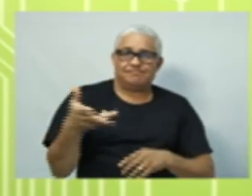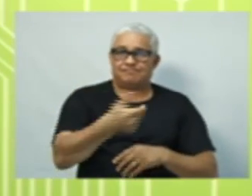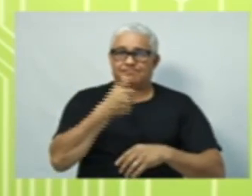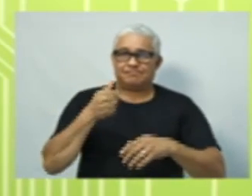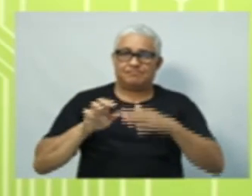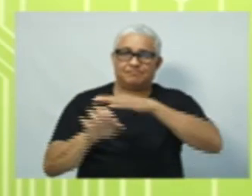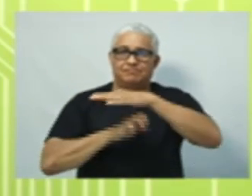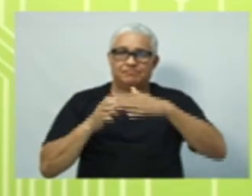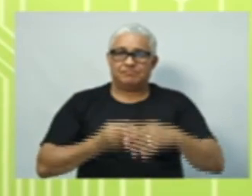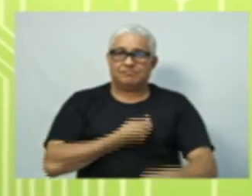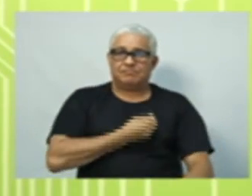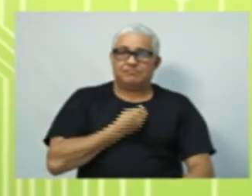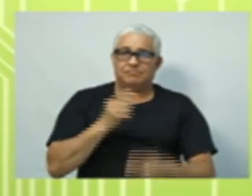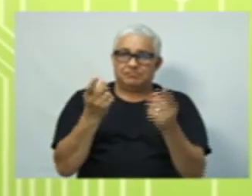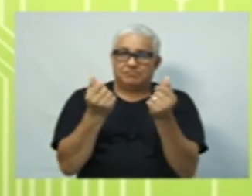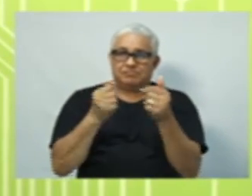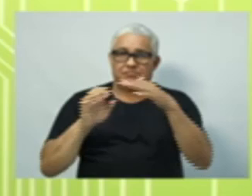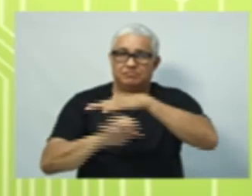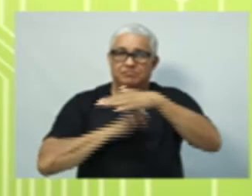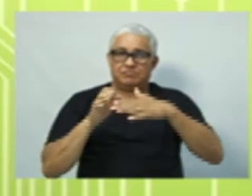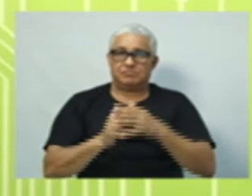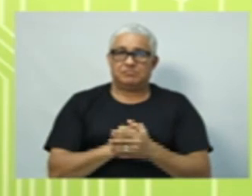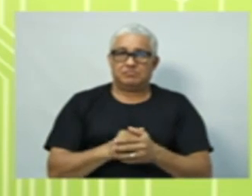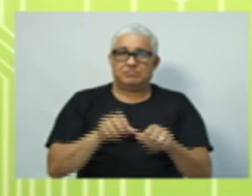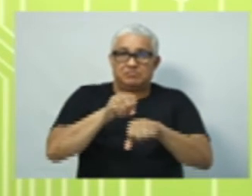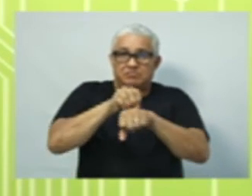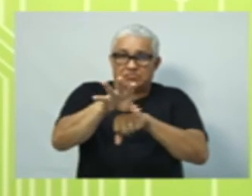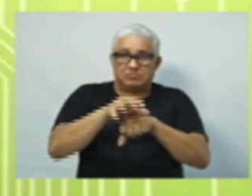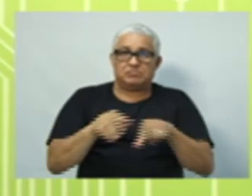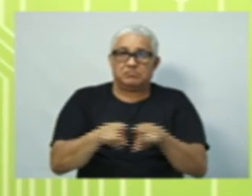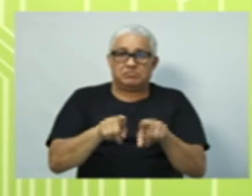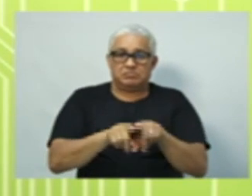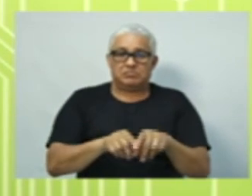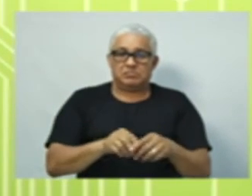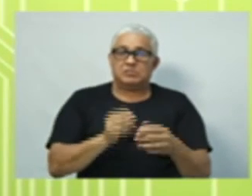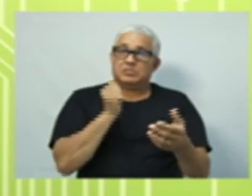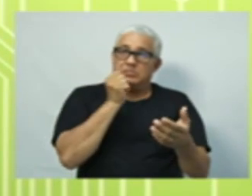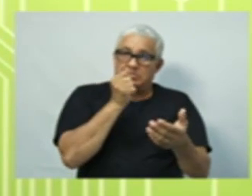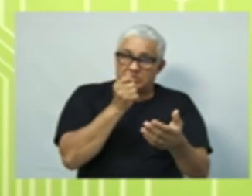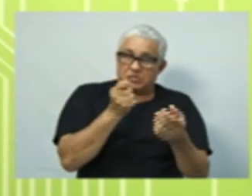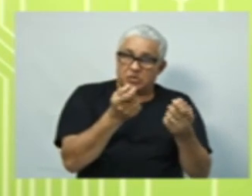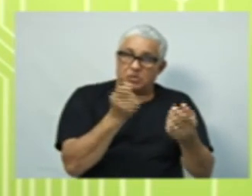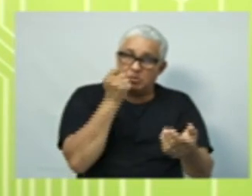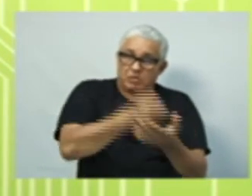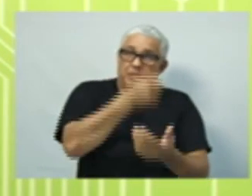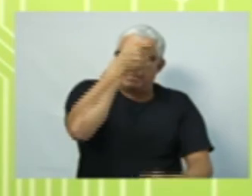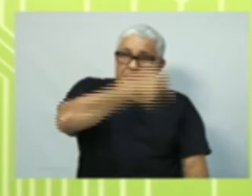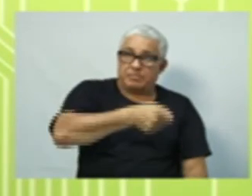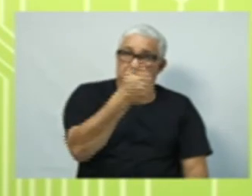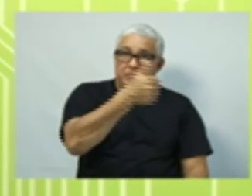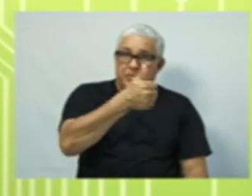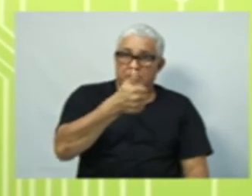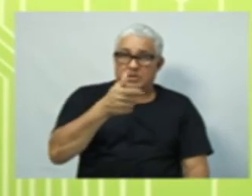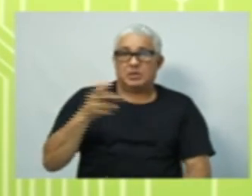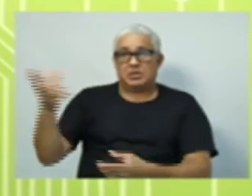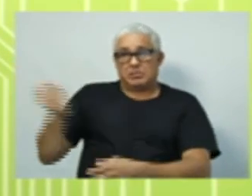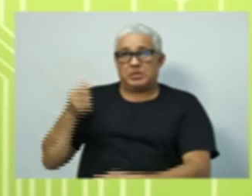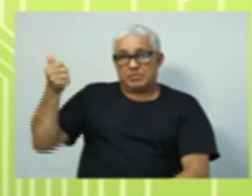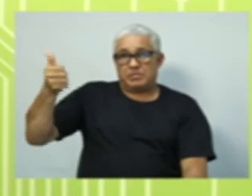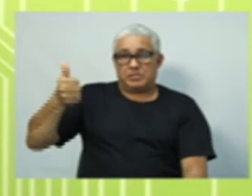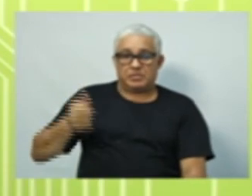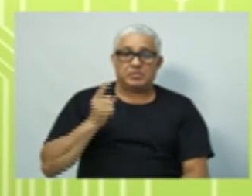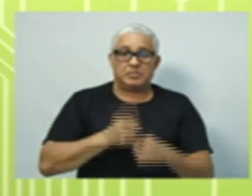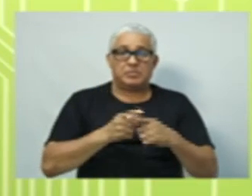empresas na vida financeira das empresas outra dica quem cobra primeiro é quem recebe primeiro choque porque as empresas